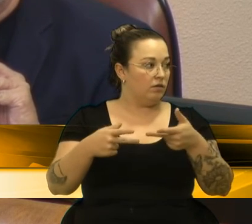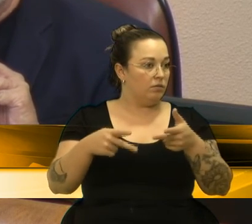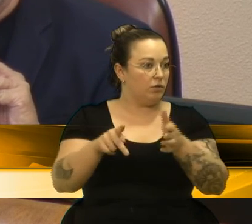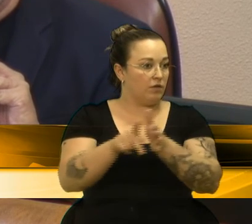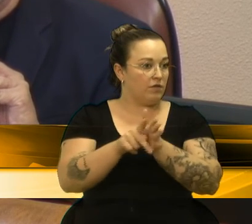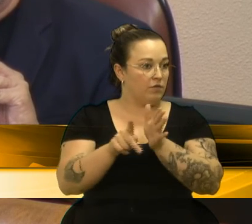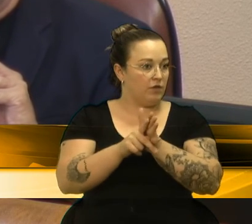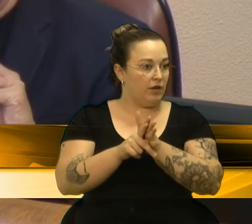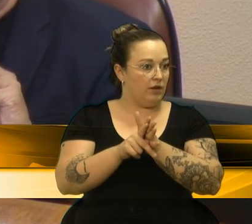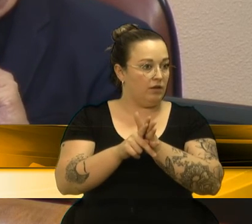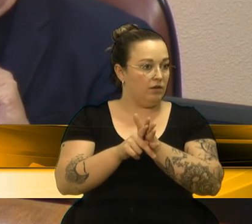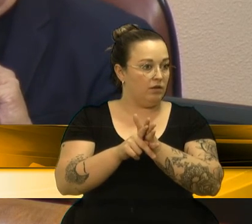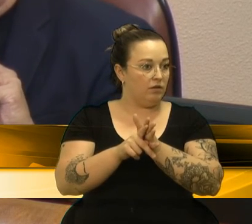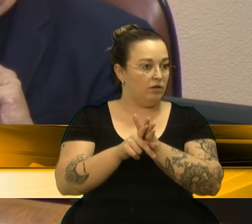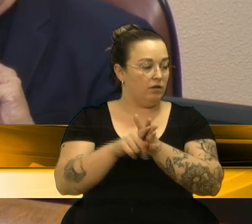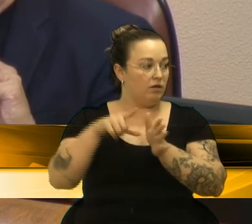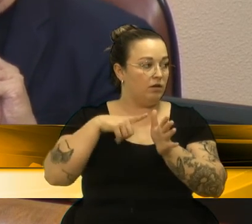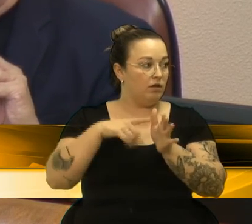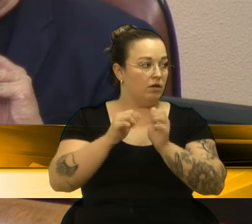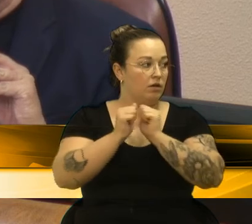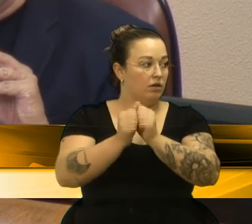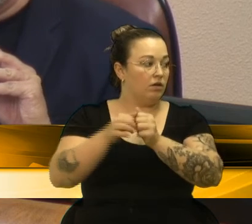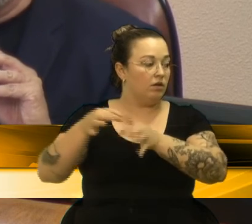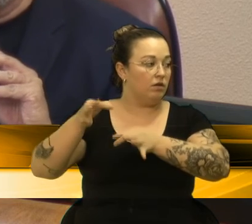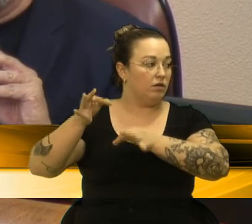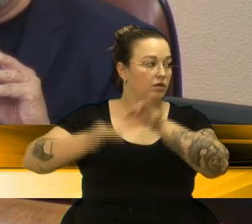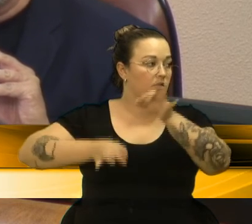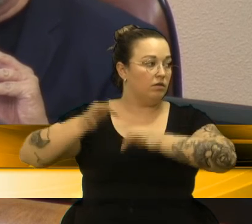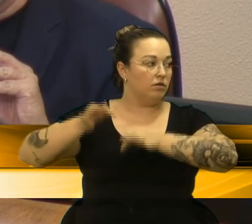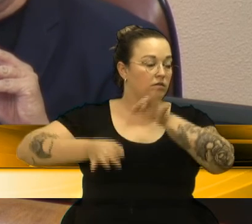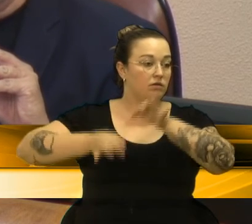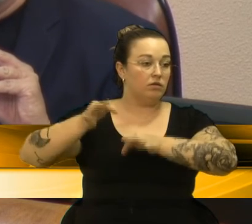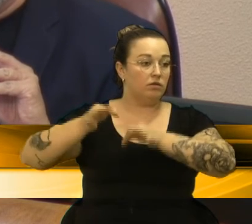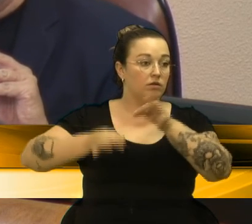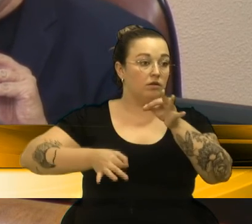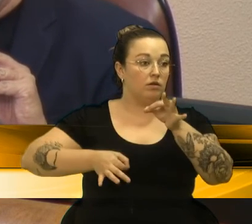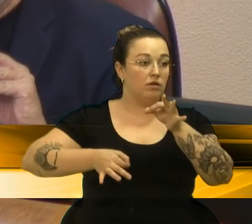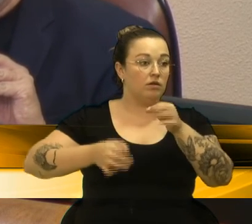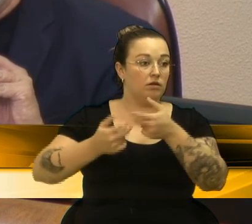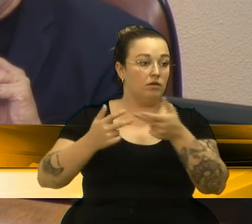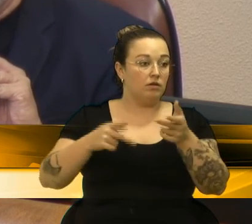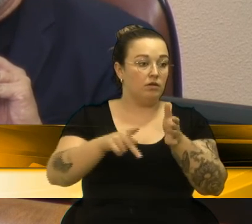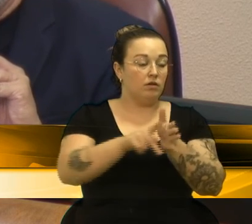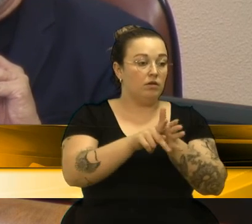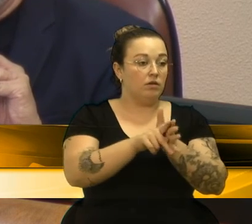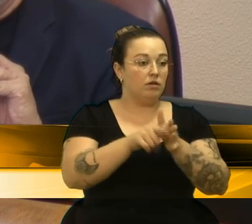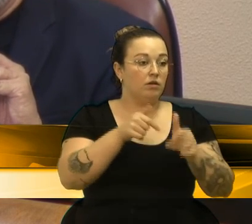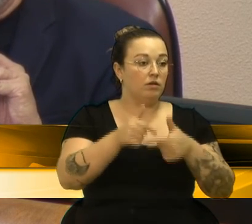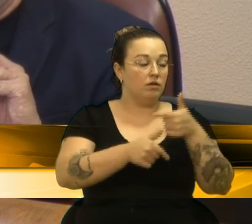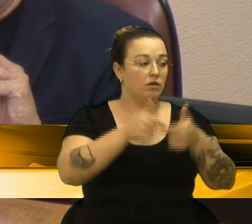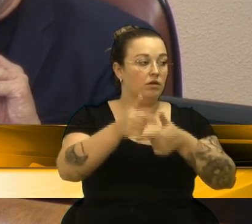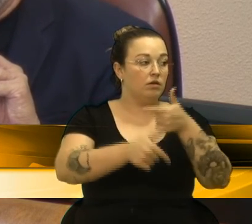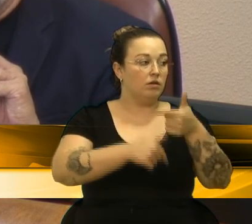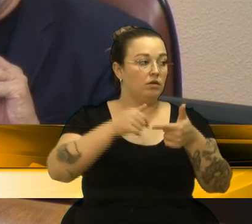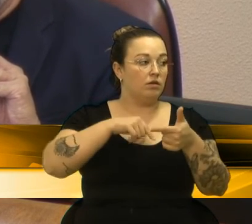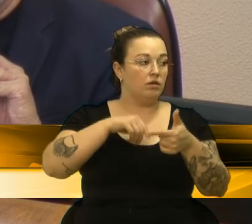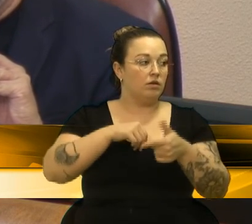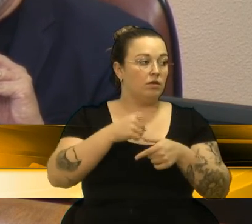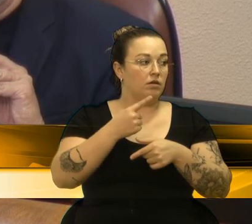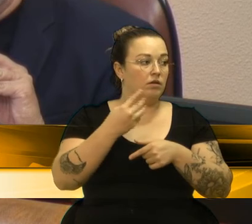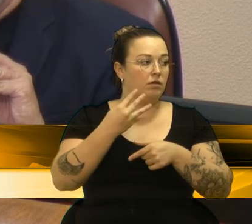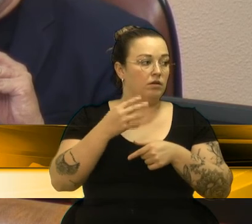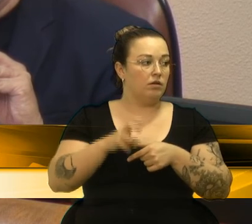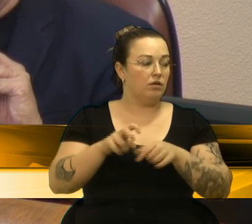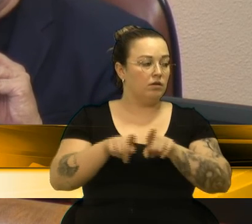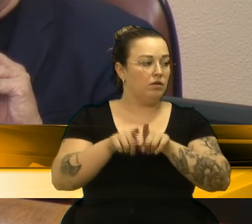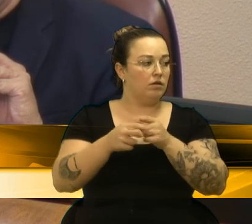de conveniência, oportunidade e justiça, observando sempre os limites estabelecidos em lei. Assim como anteriormente dito, em razão das peculiaridades do caso,